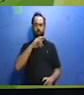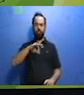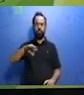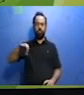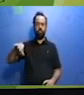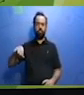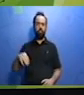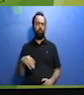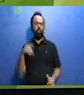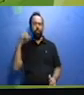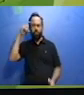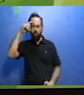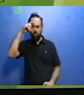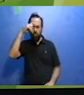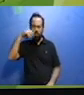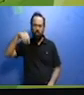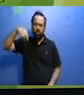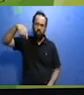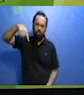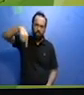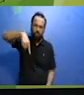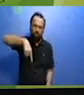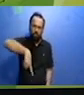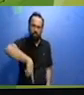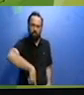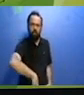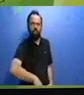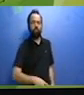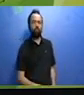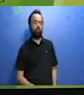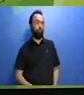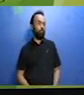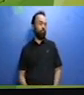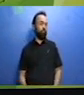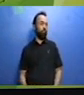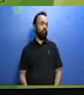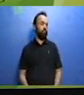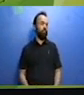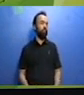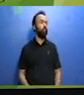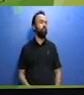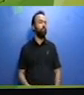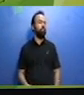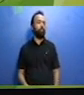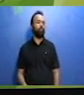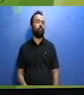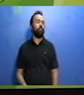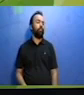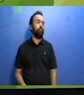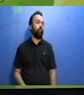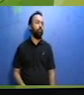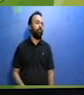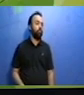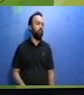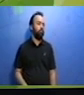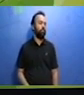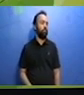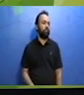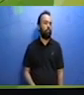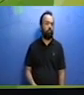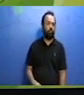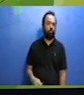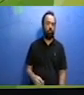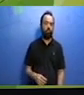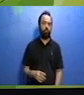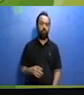muito difícil, né, de ser atingida, por isso é necessária a ajuda de outros países para sua exploração. Ela